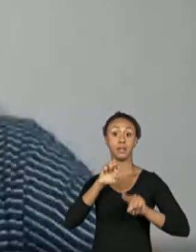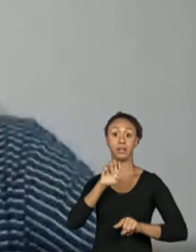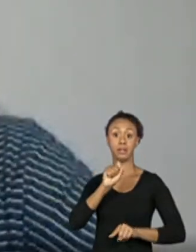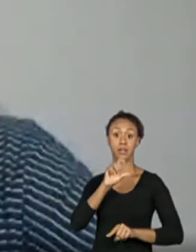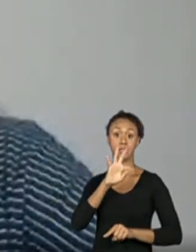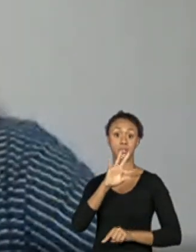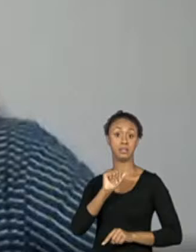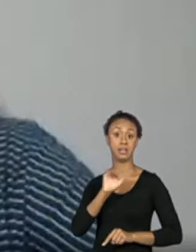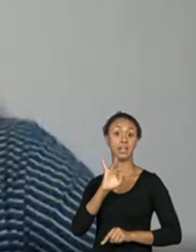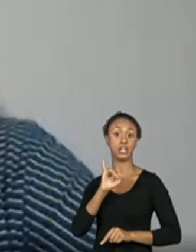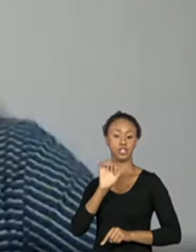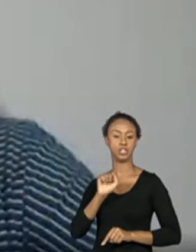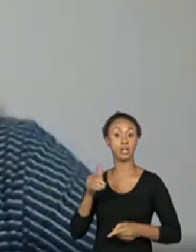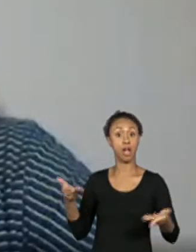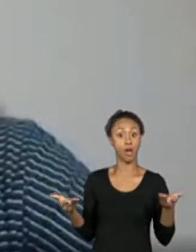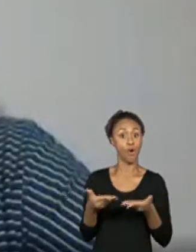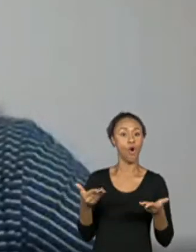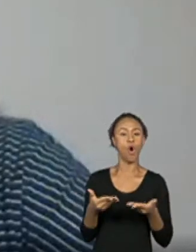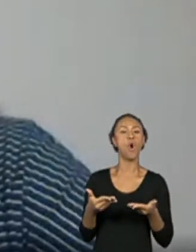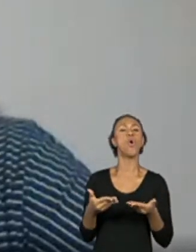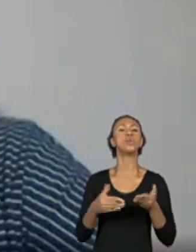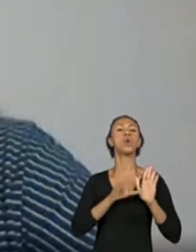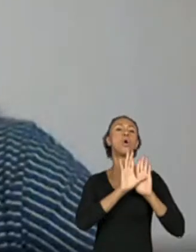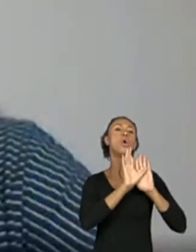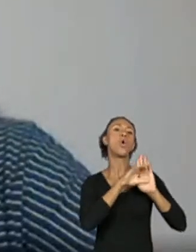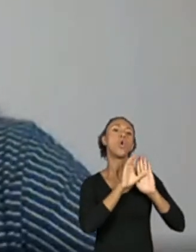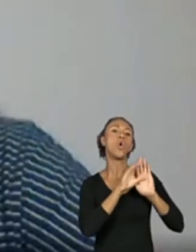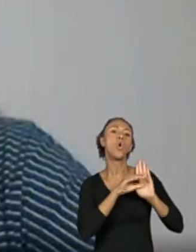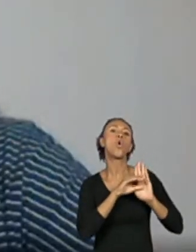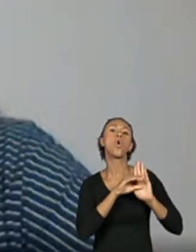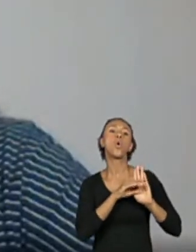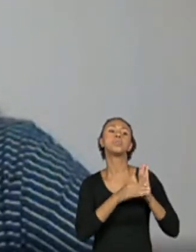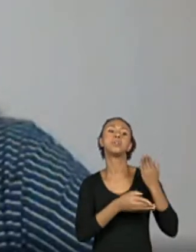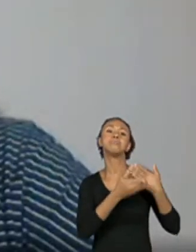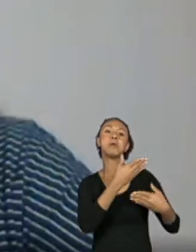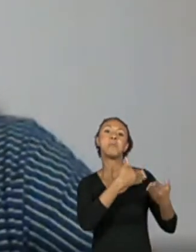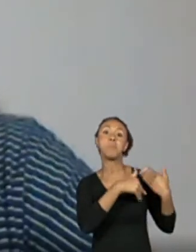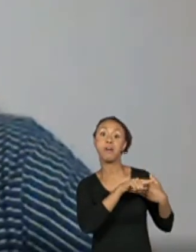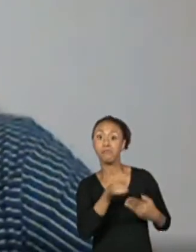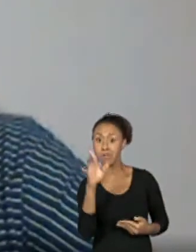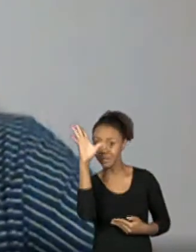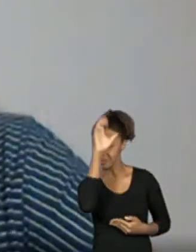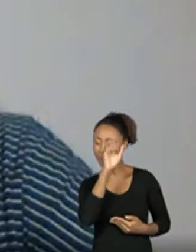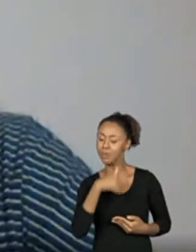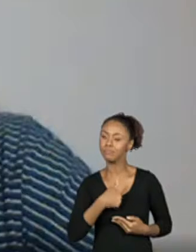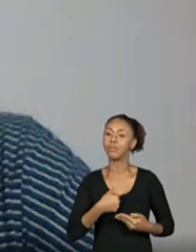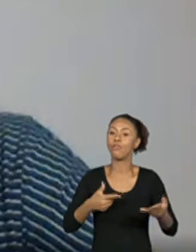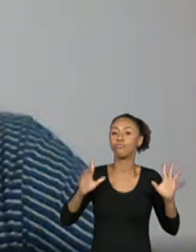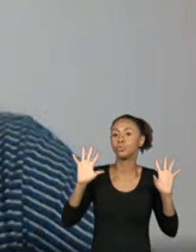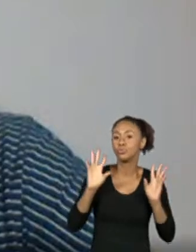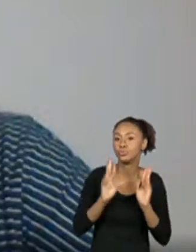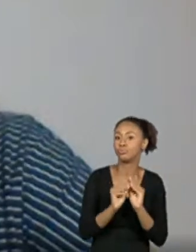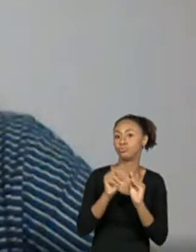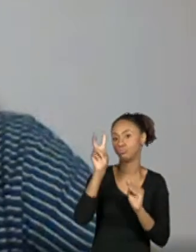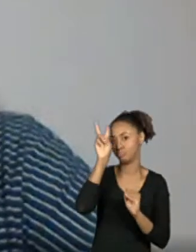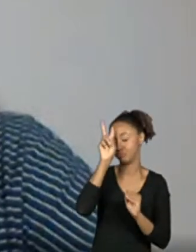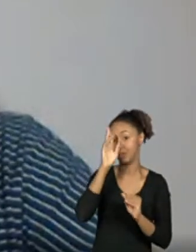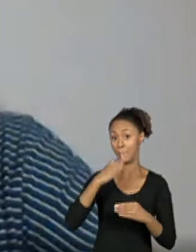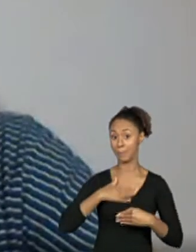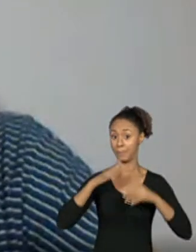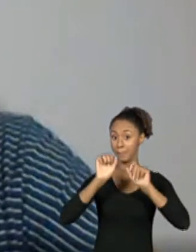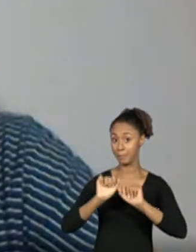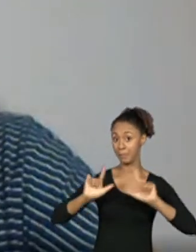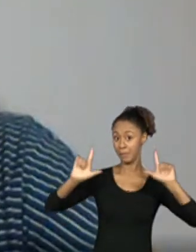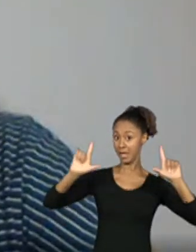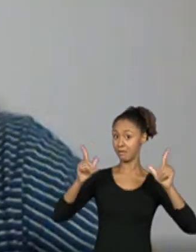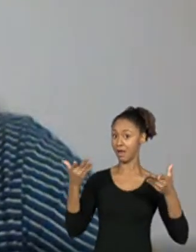rever alguns conceitos que vocês aprenderam ao longo da disciplina no bimestre, tá? Então, eu vou compartilhar minha tela com